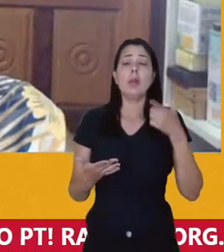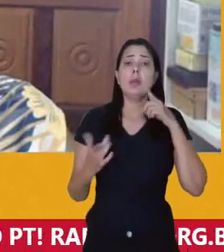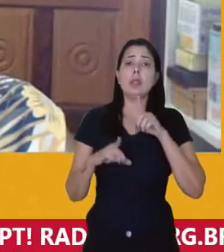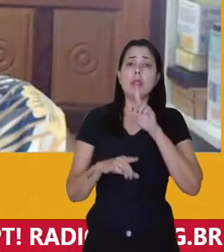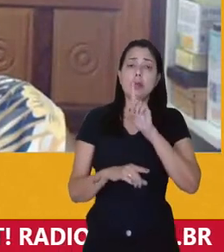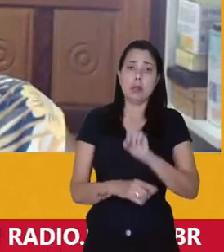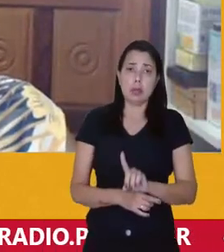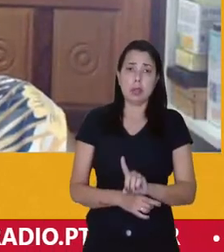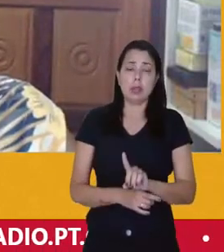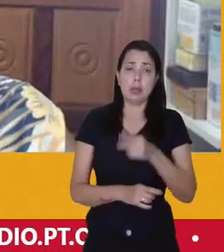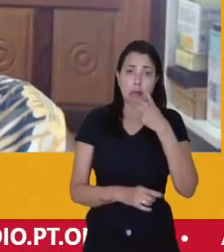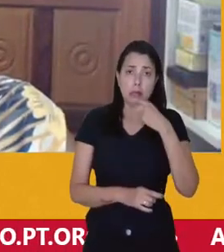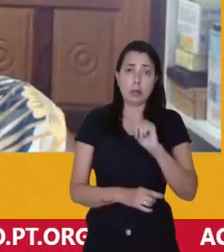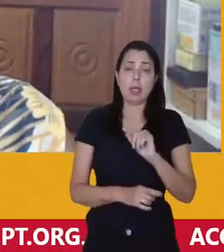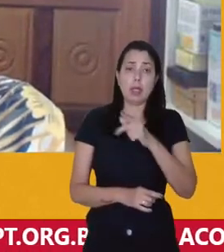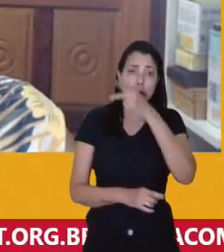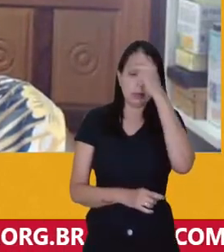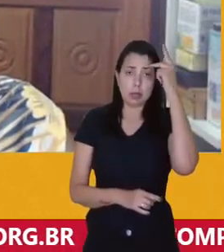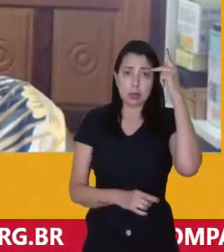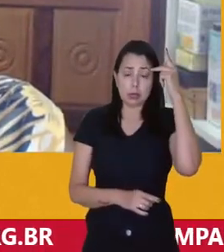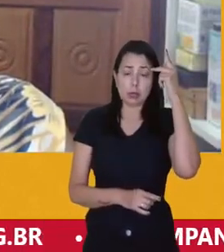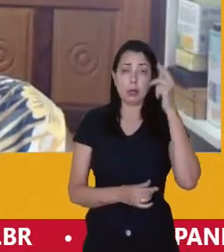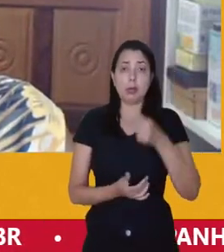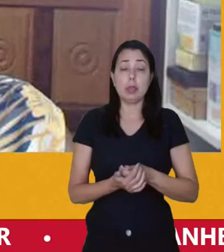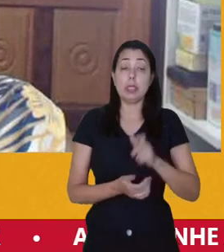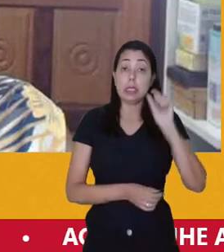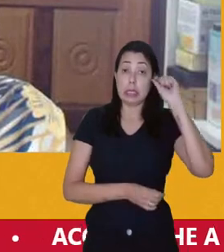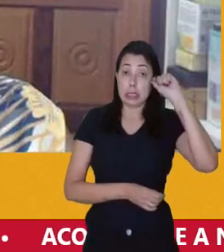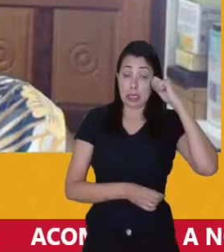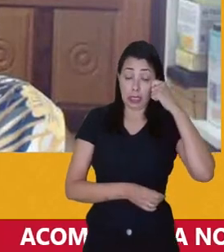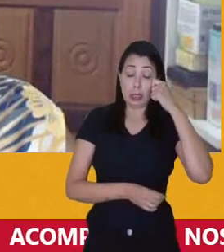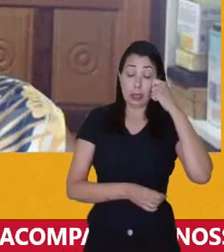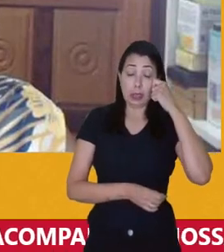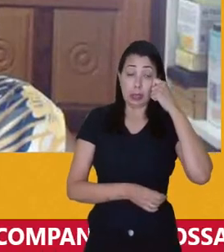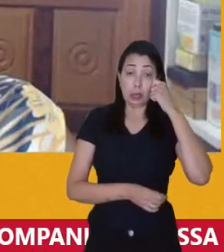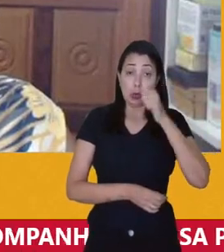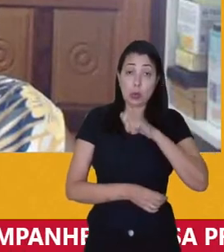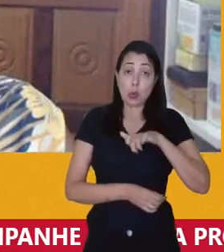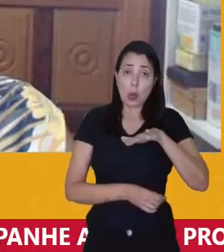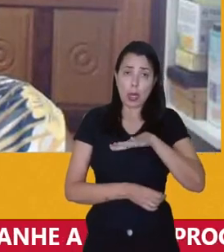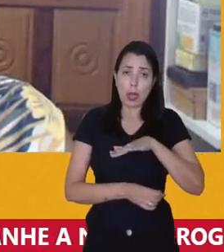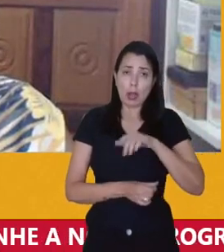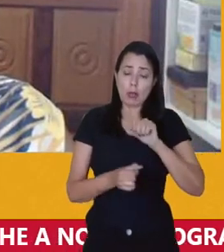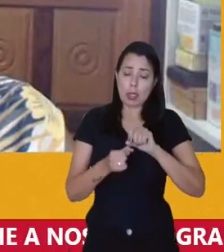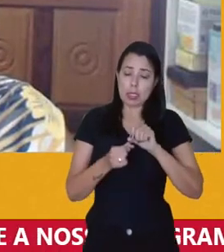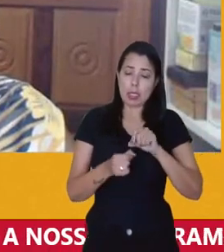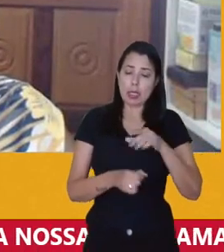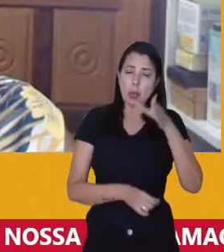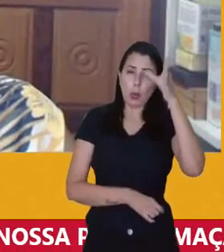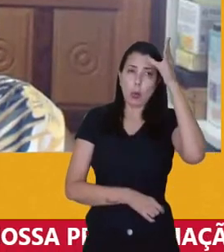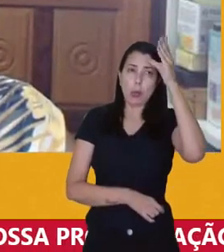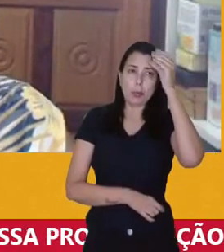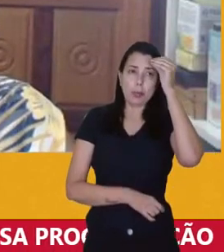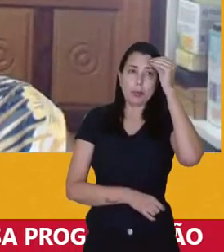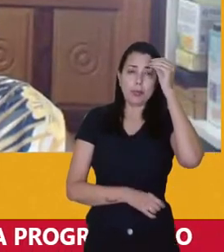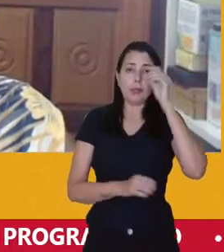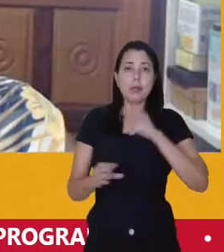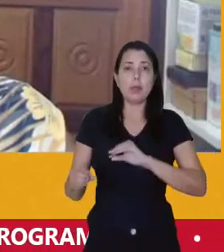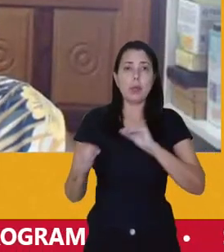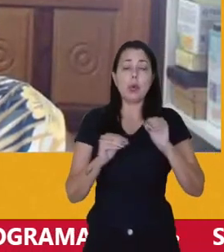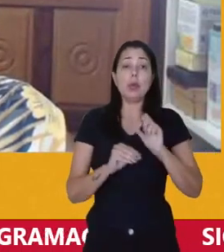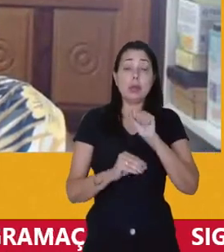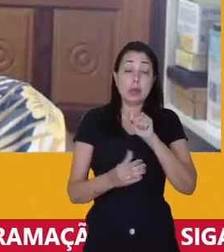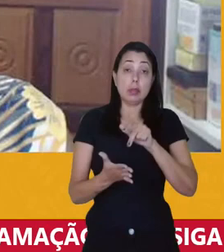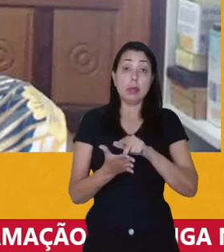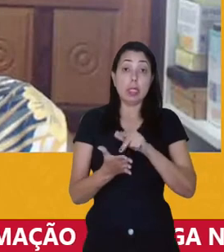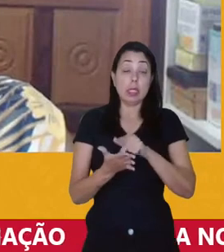do direito para os sujeitos e as sujeitas negras no campo da produção do conhecimento altera